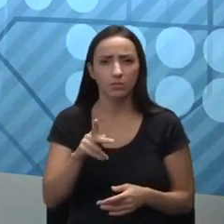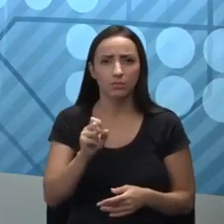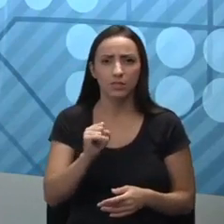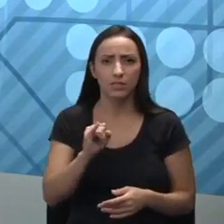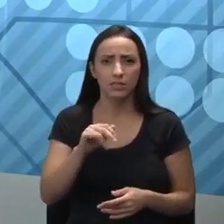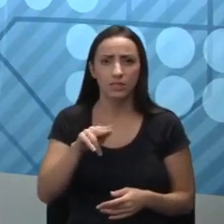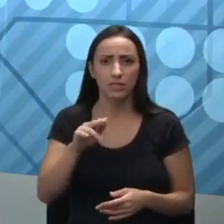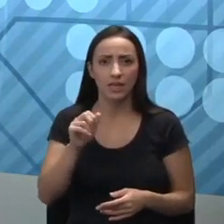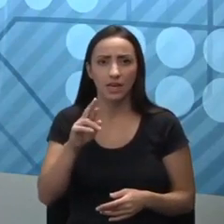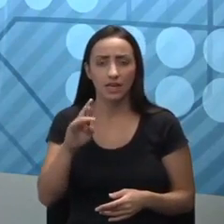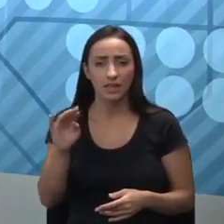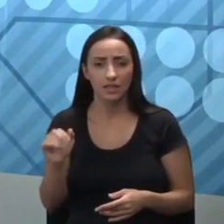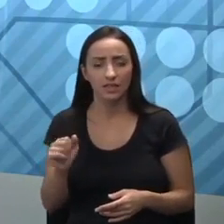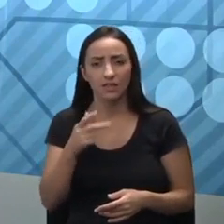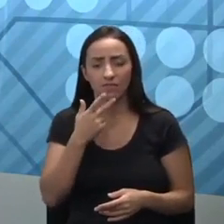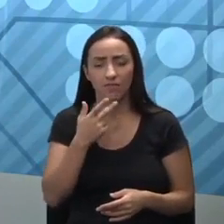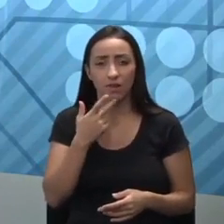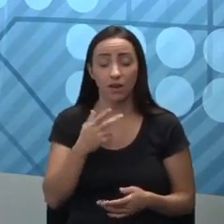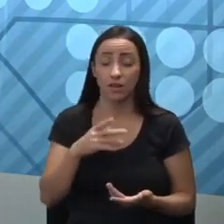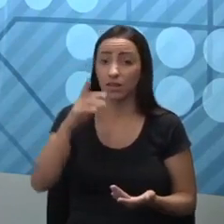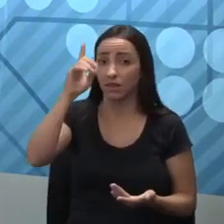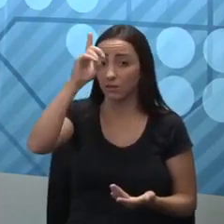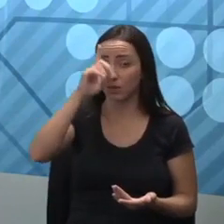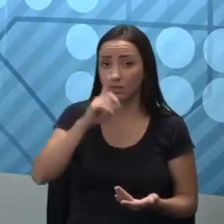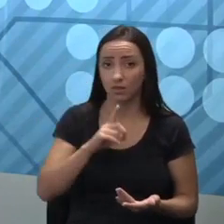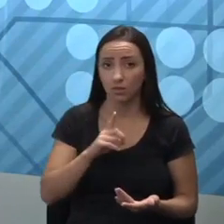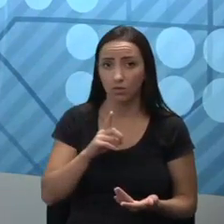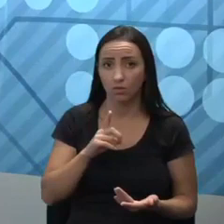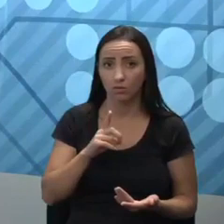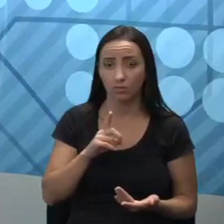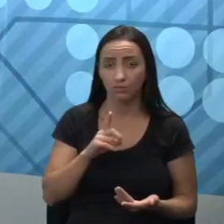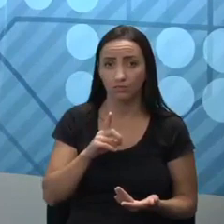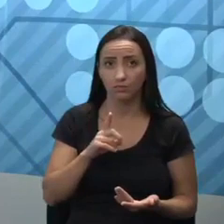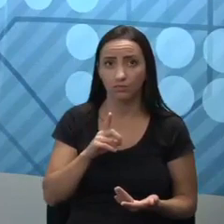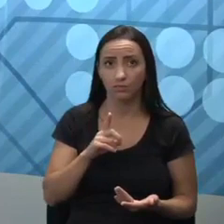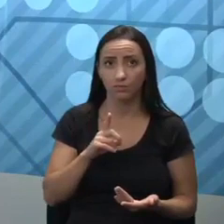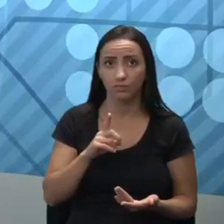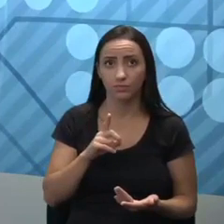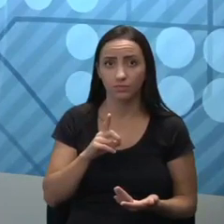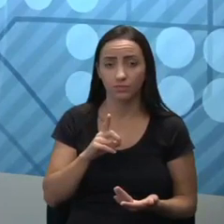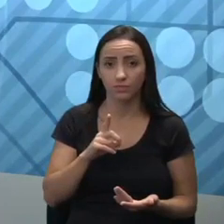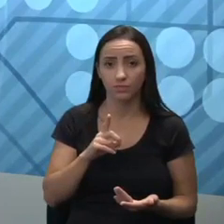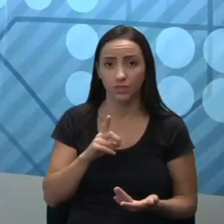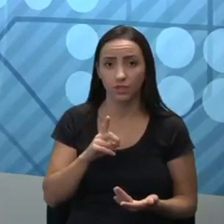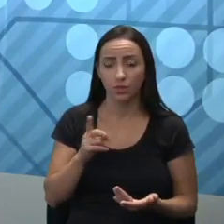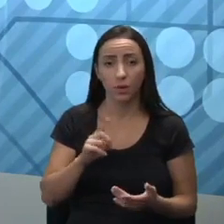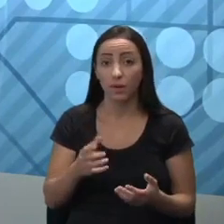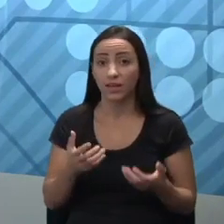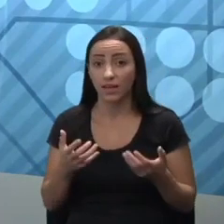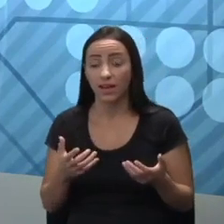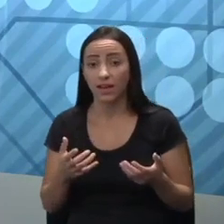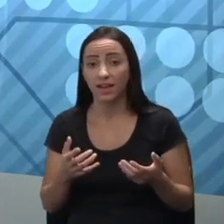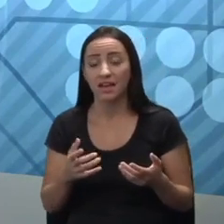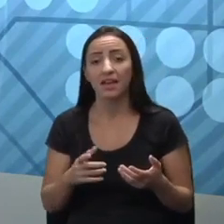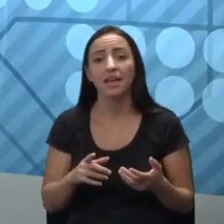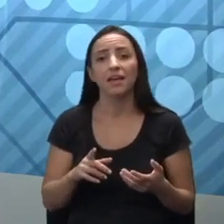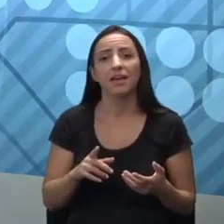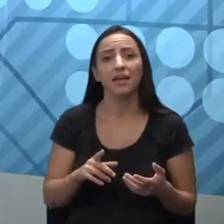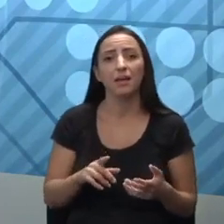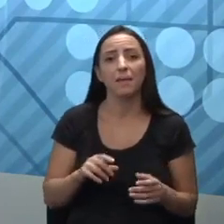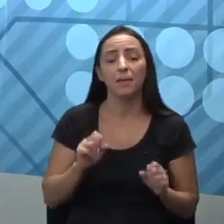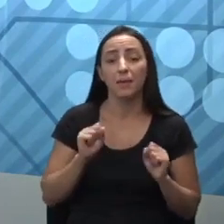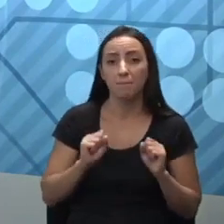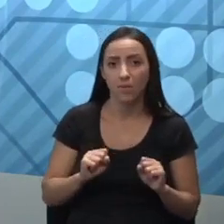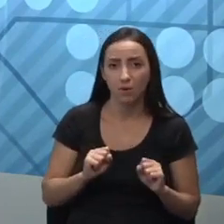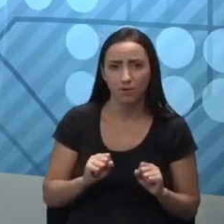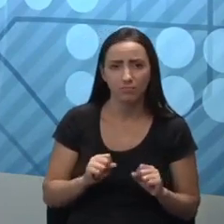conheço, colega, ele fala o seguinte: a depressão não é para quem não é para quem quer, é para quem pode. O que que ele quer